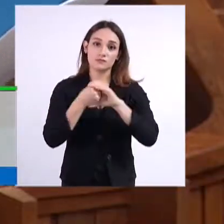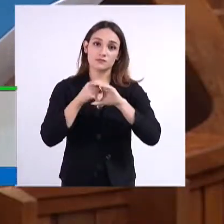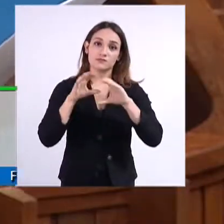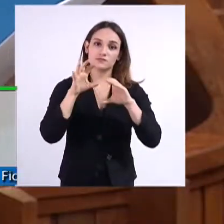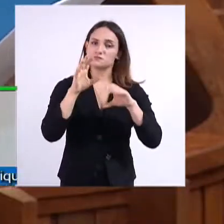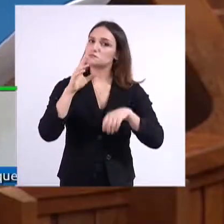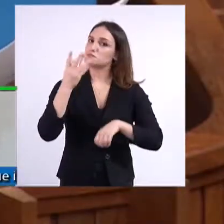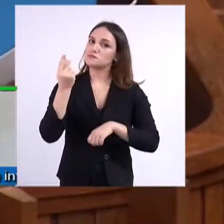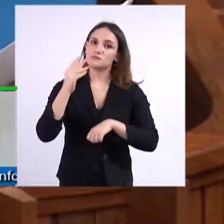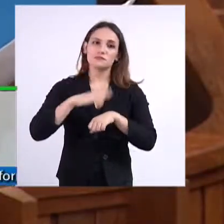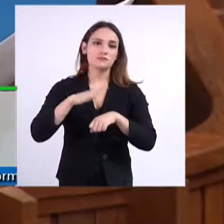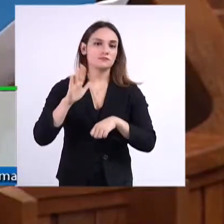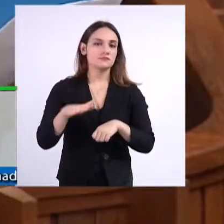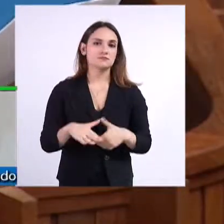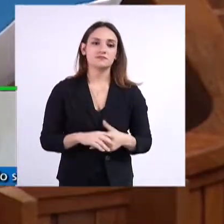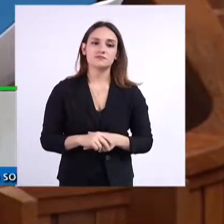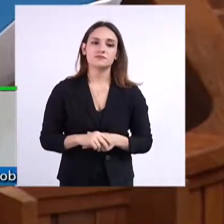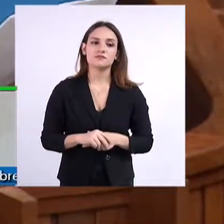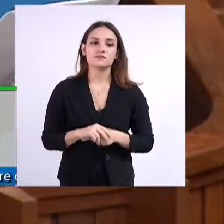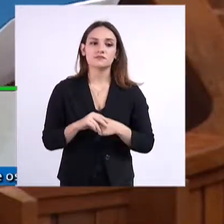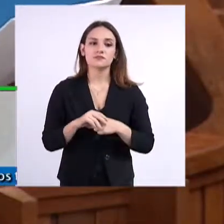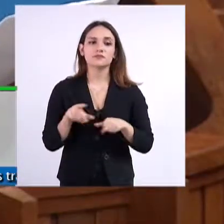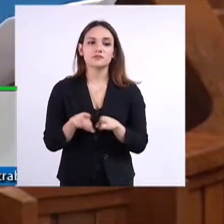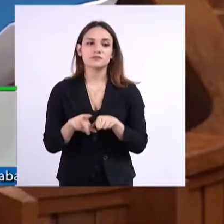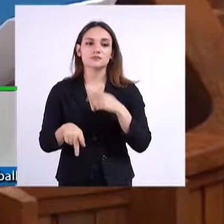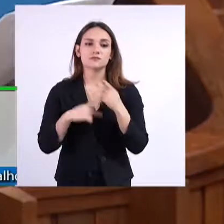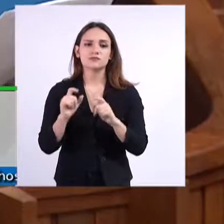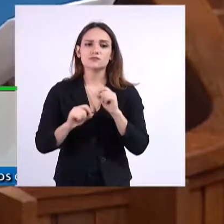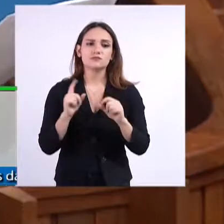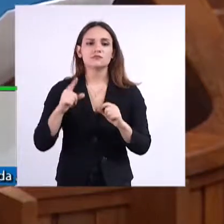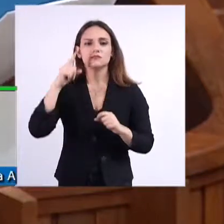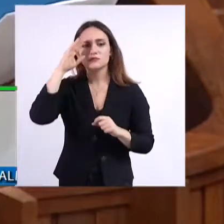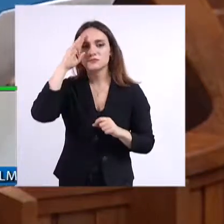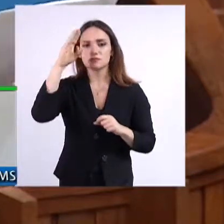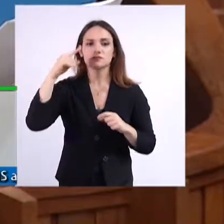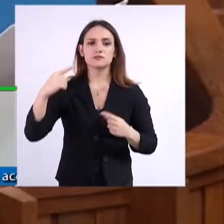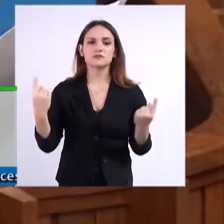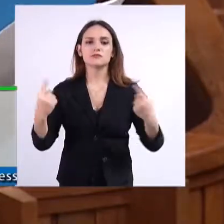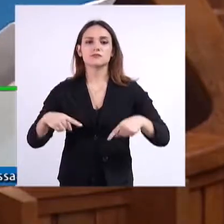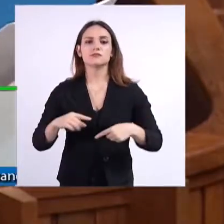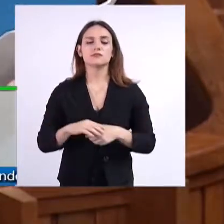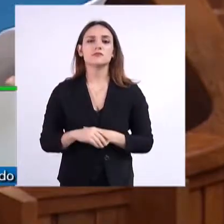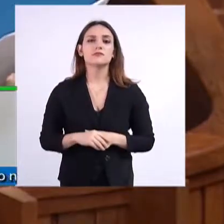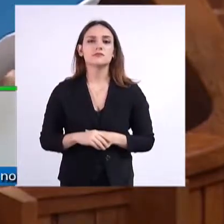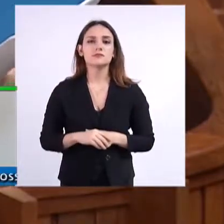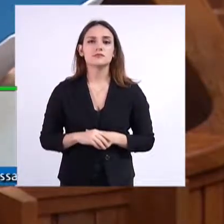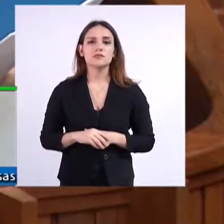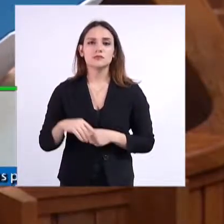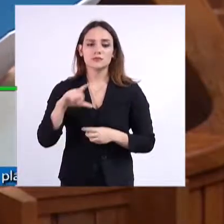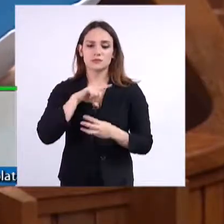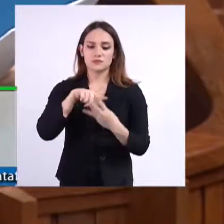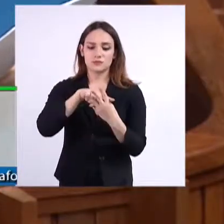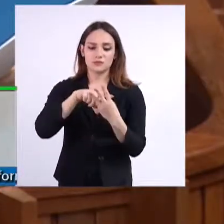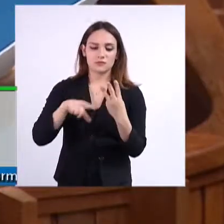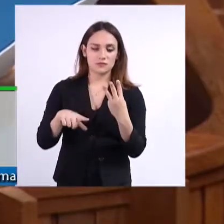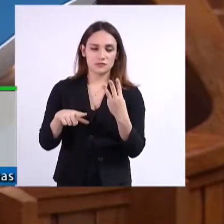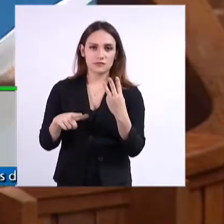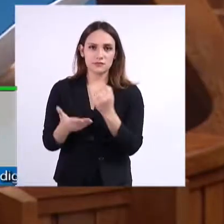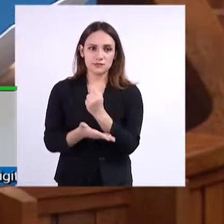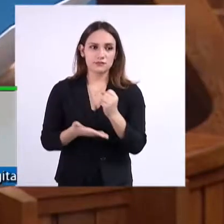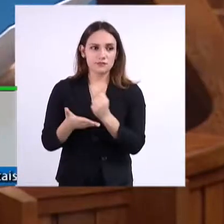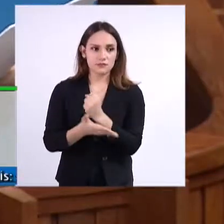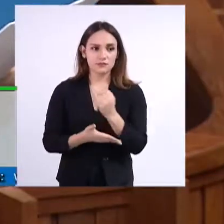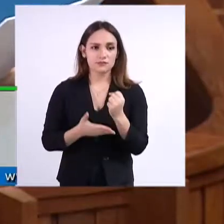centro-oeste. Além disso, atribuiu como principal desafio o que intitula o tripé